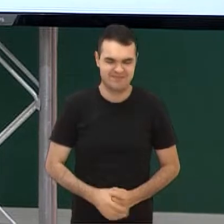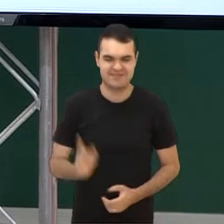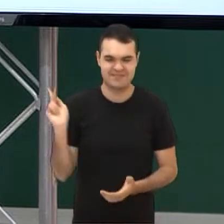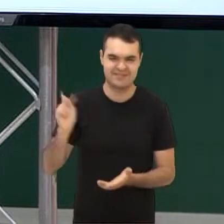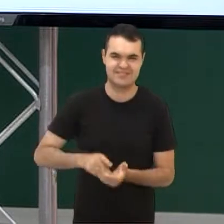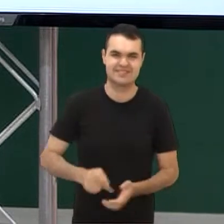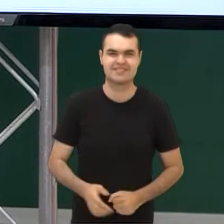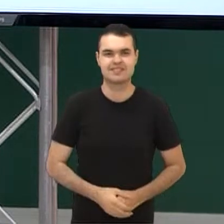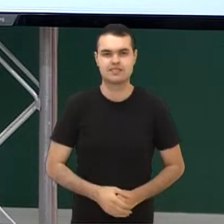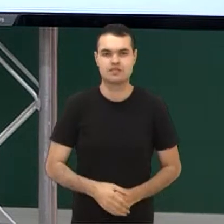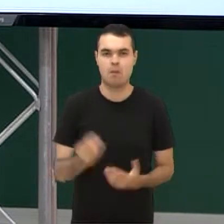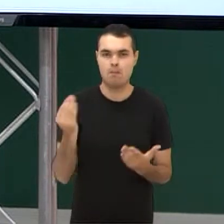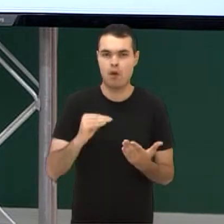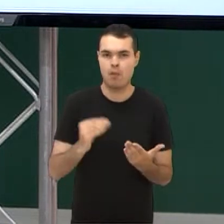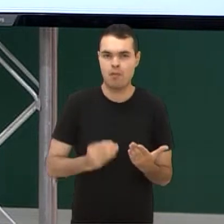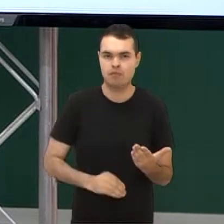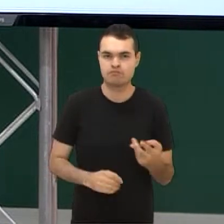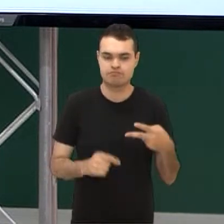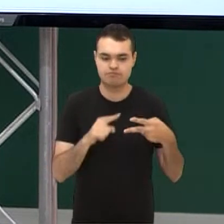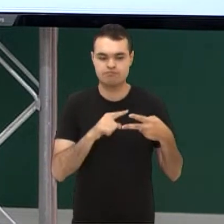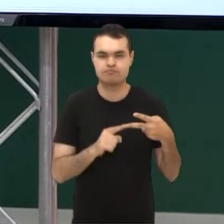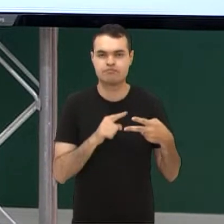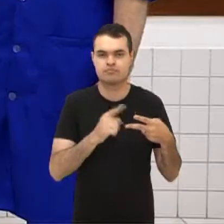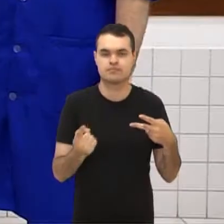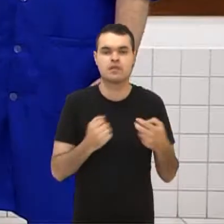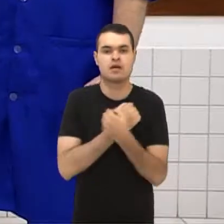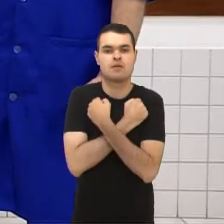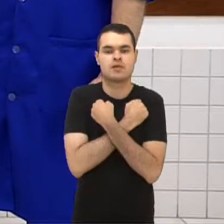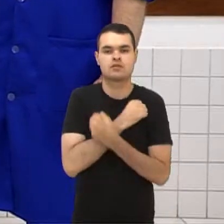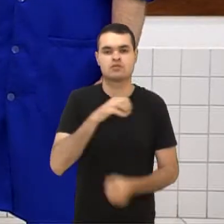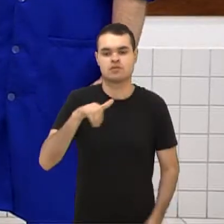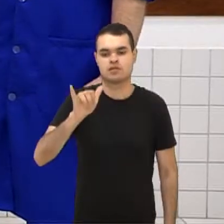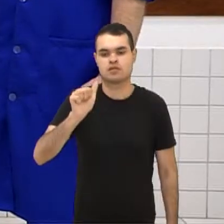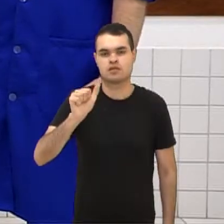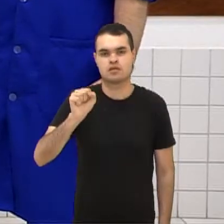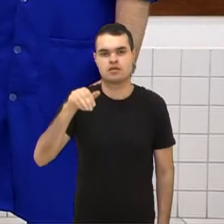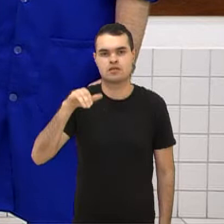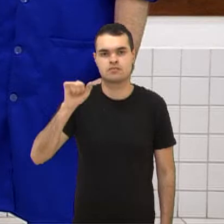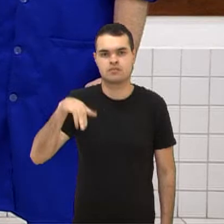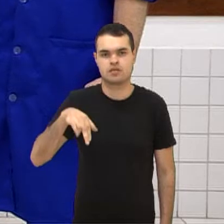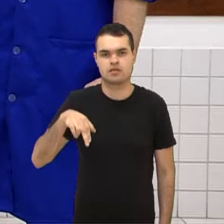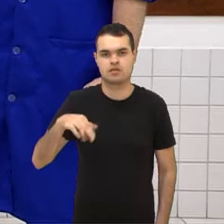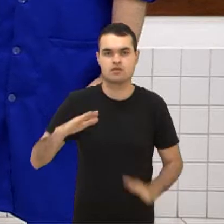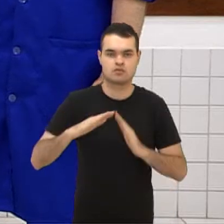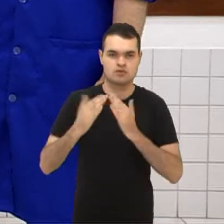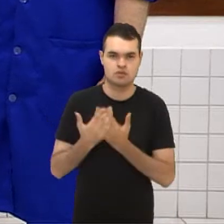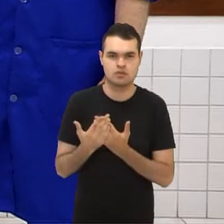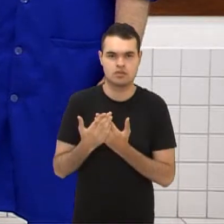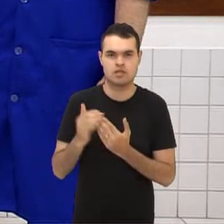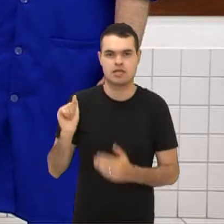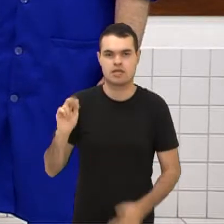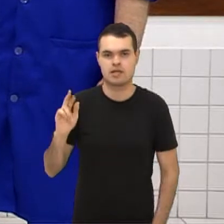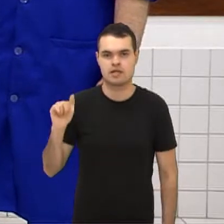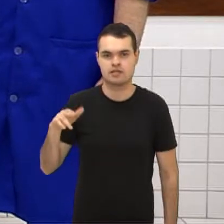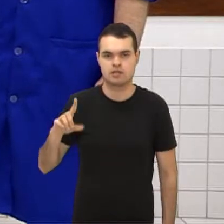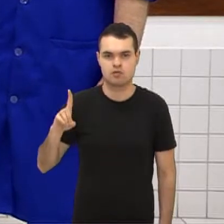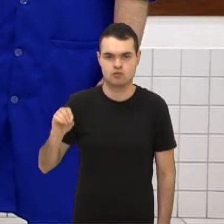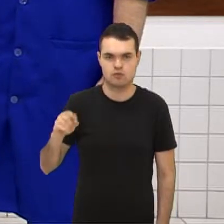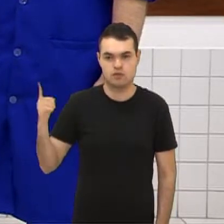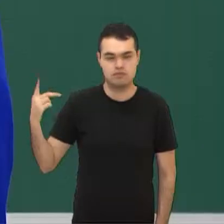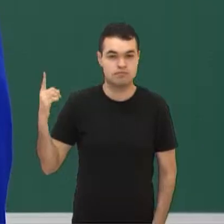Verdade. Vão marcando aí as alternativas. Vamos um abraço aqui para Yasmin, do Colégio Estadual Arnaldo Bussato do Verê. O pessoal está